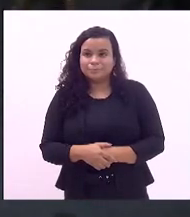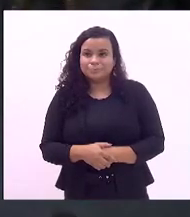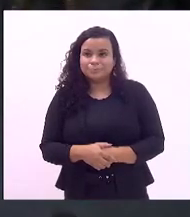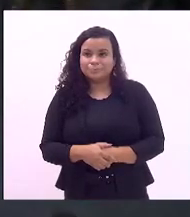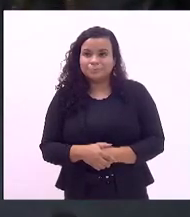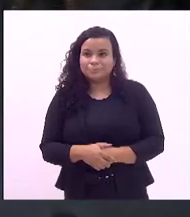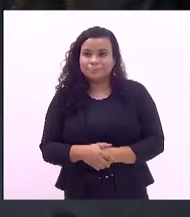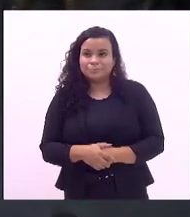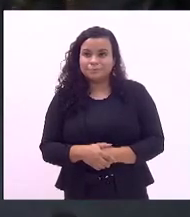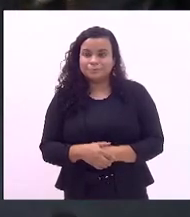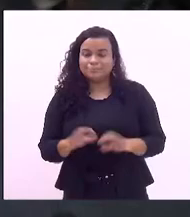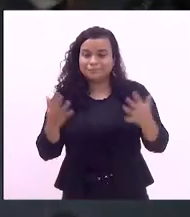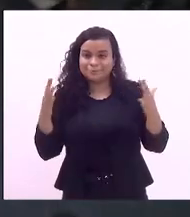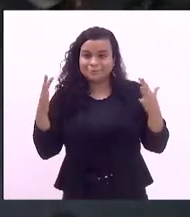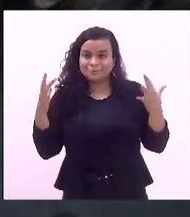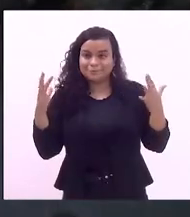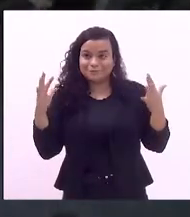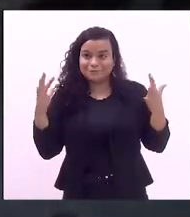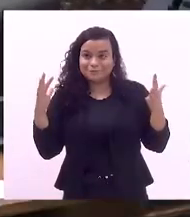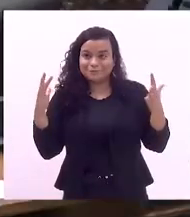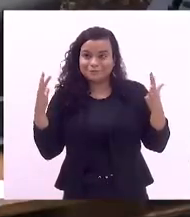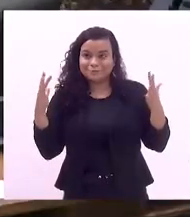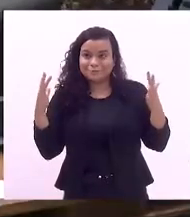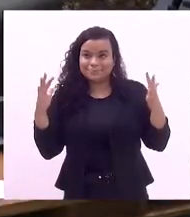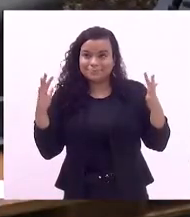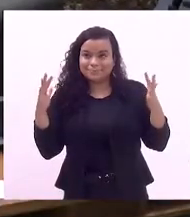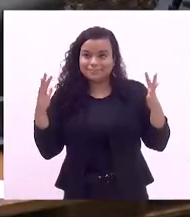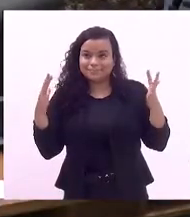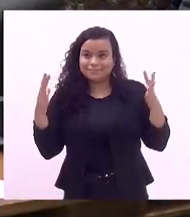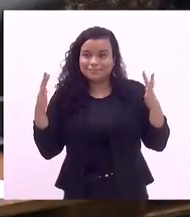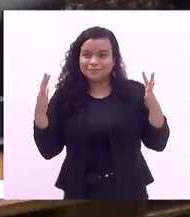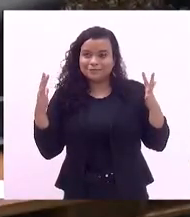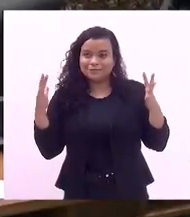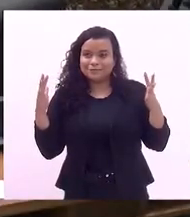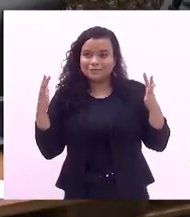as frases i